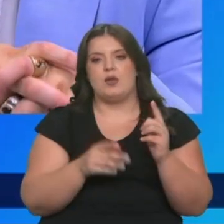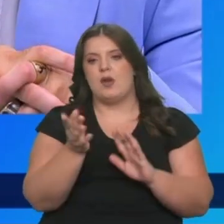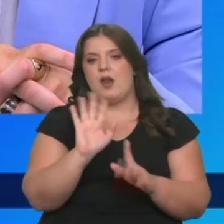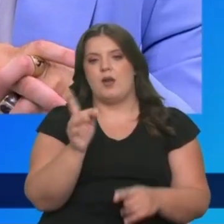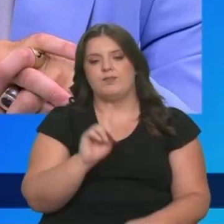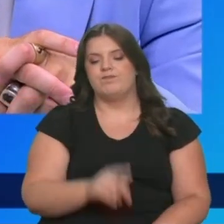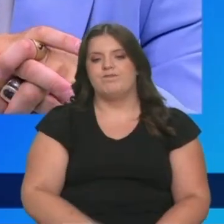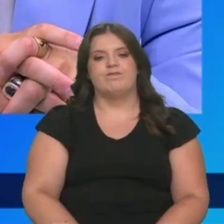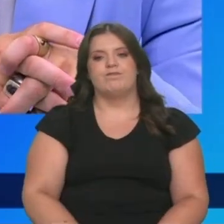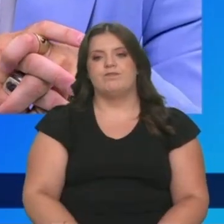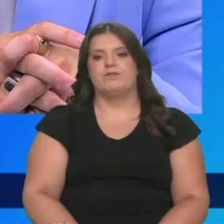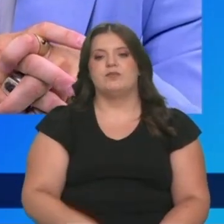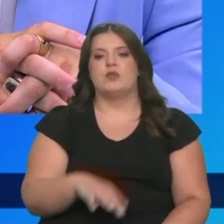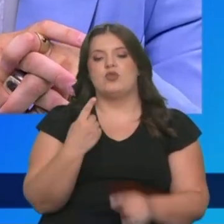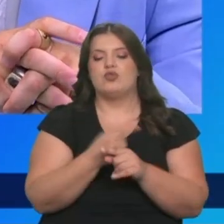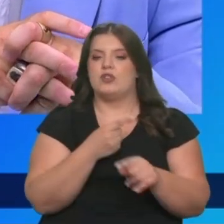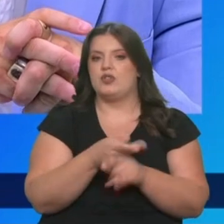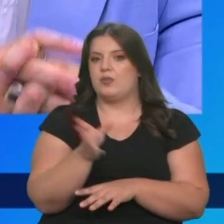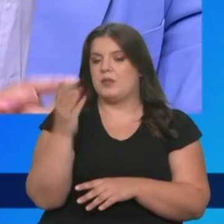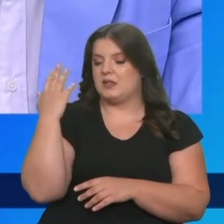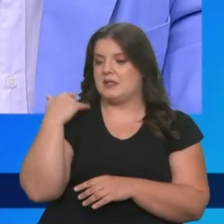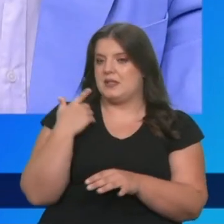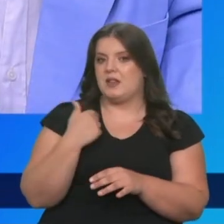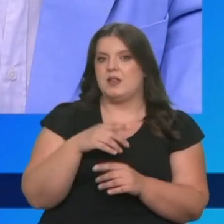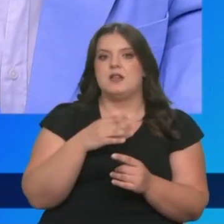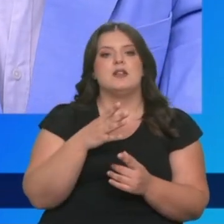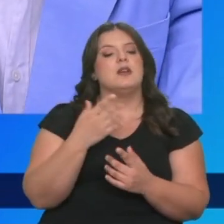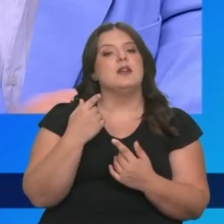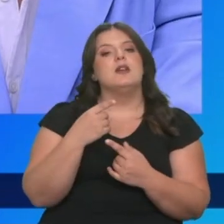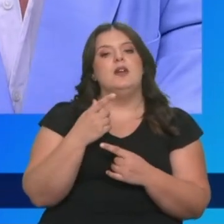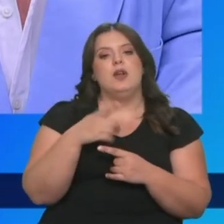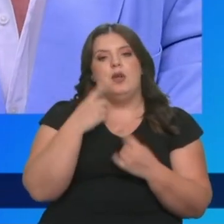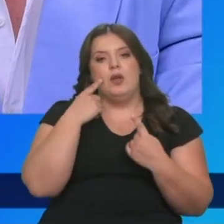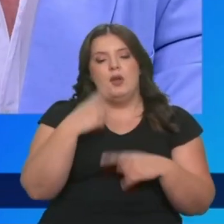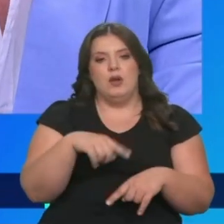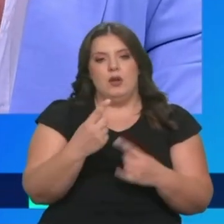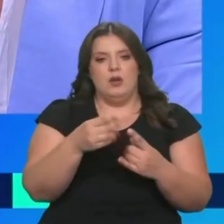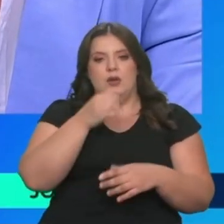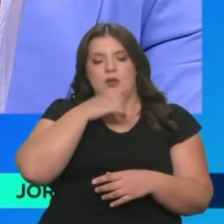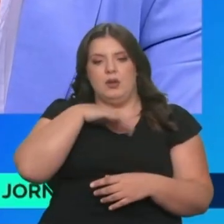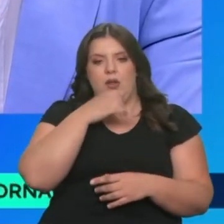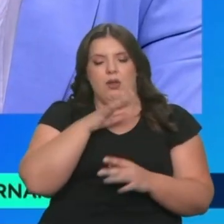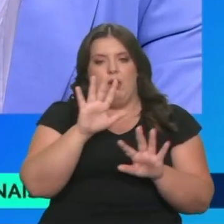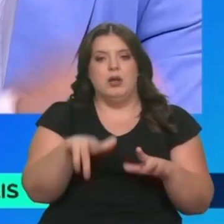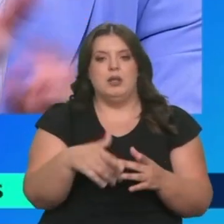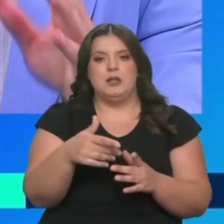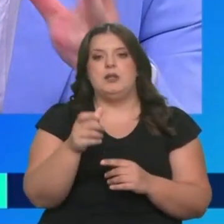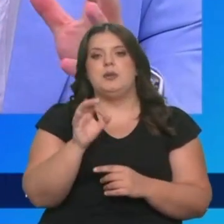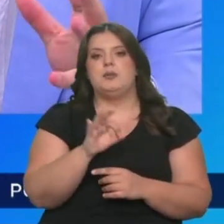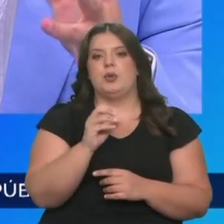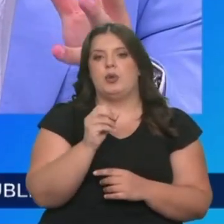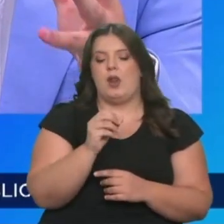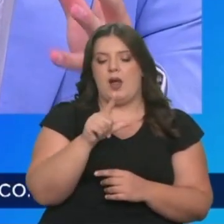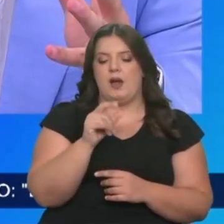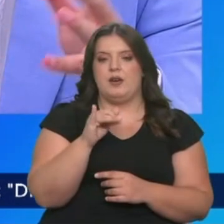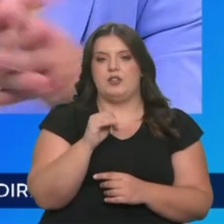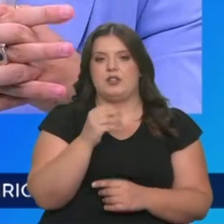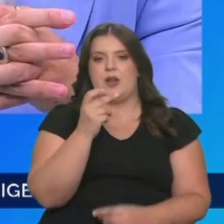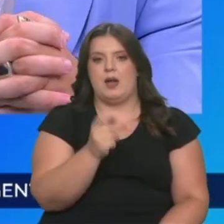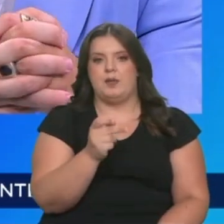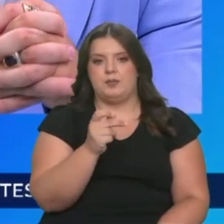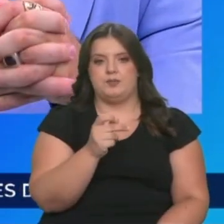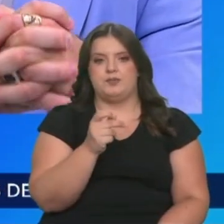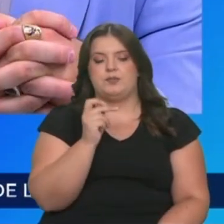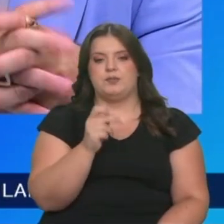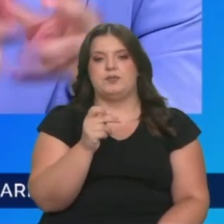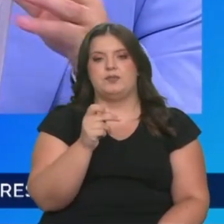não é 3,5 vezes. Os dados mais recentes que nos mostram e que nos contam qual é a massa de Polaris A, vamos sempre referir a mais